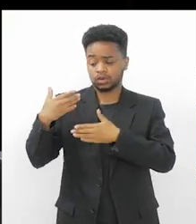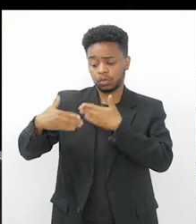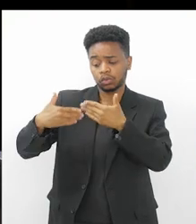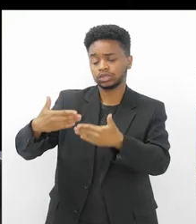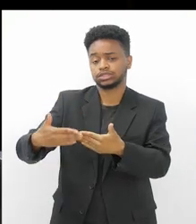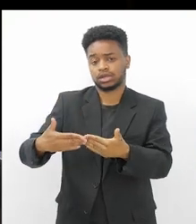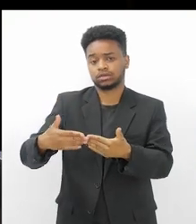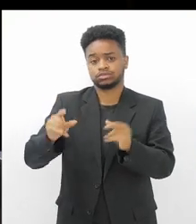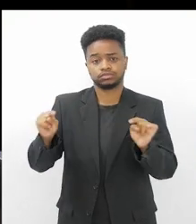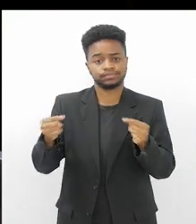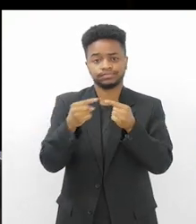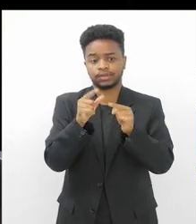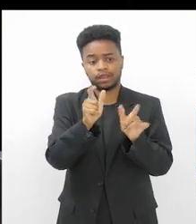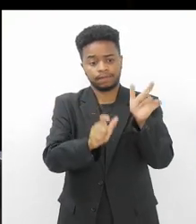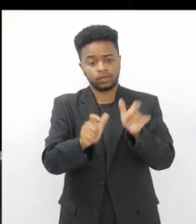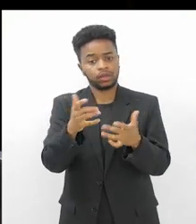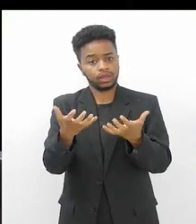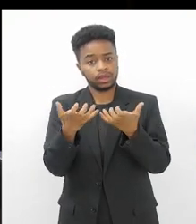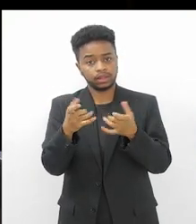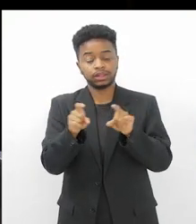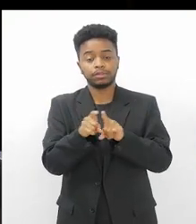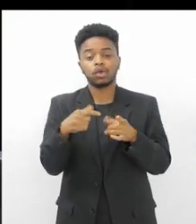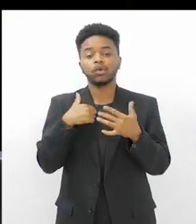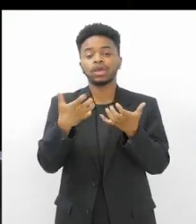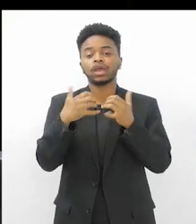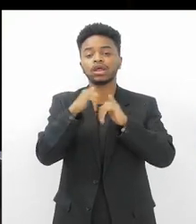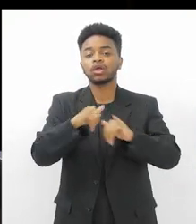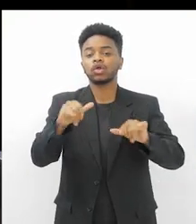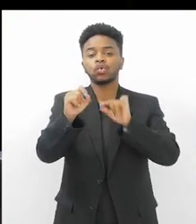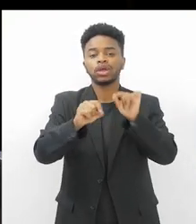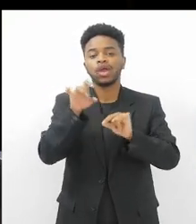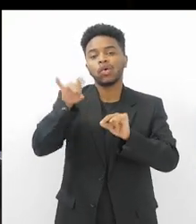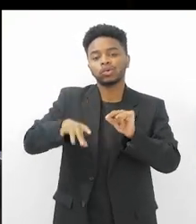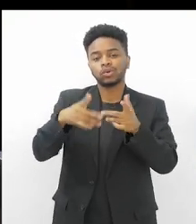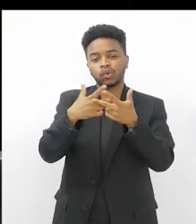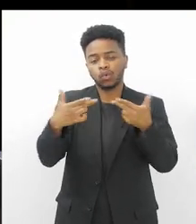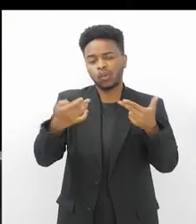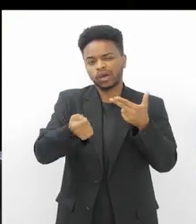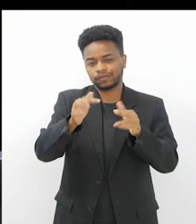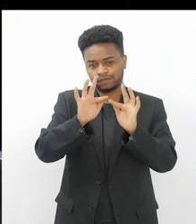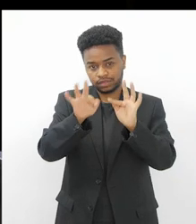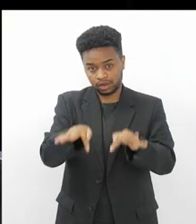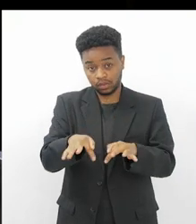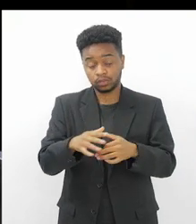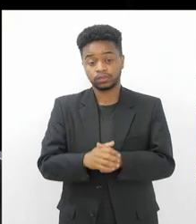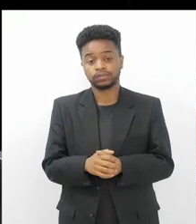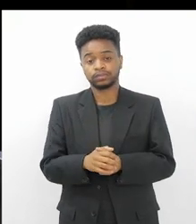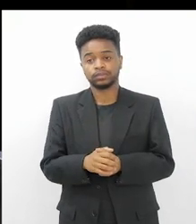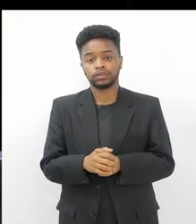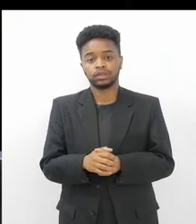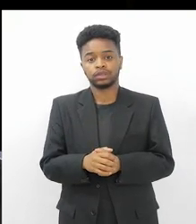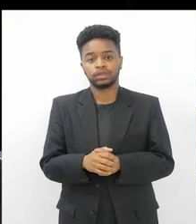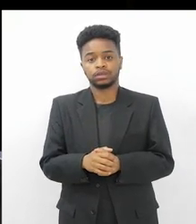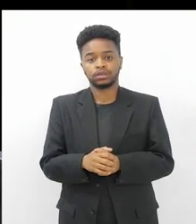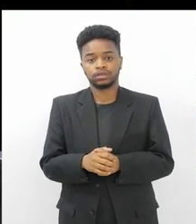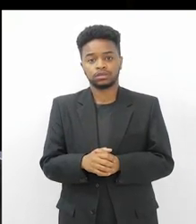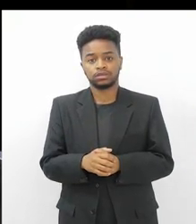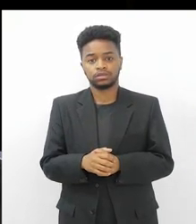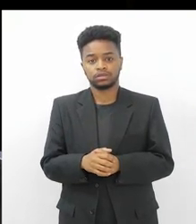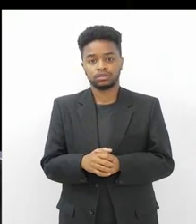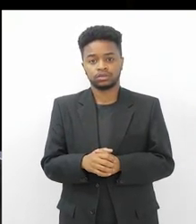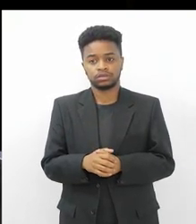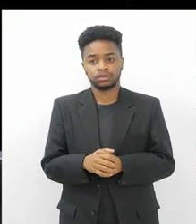que seja compatível com o que ela gostaria. E eu gostaria de falar também uma última coisa, já que a gente está no final. Sim. É que a